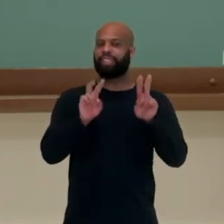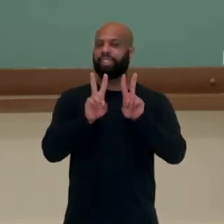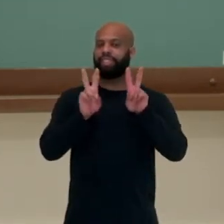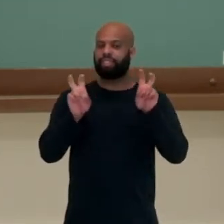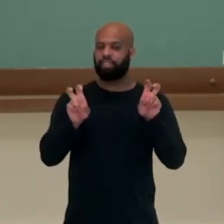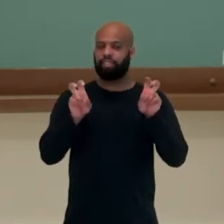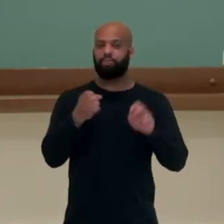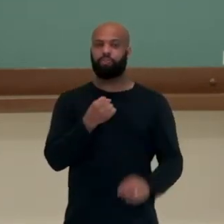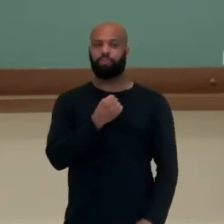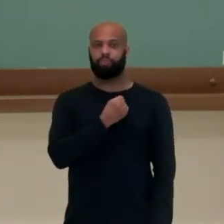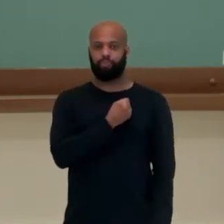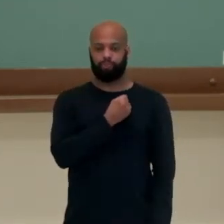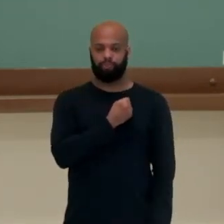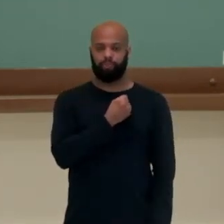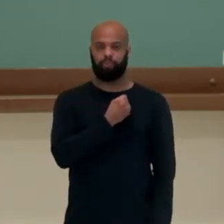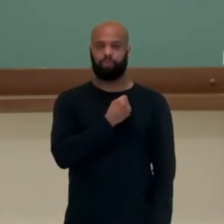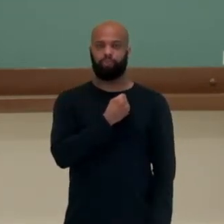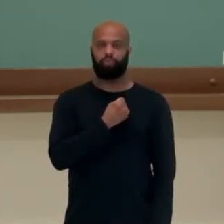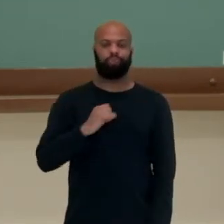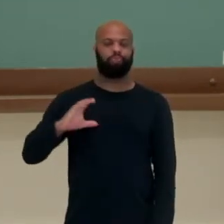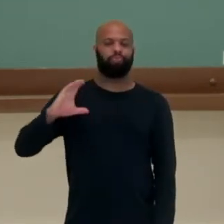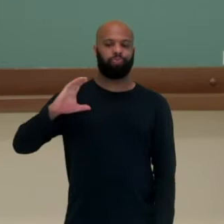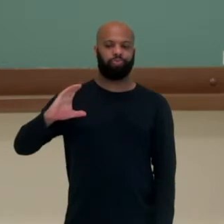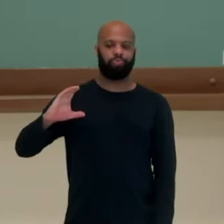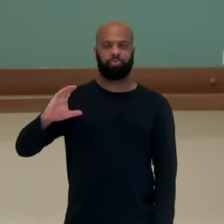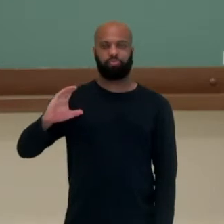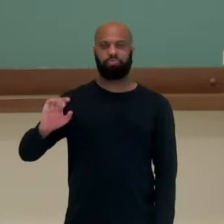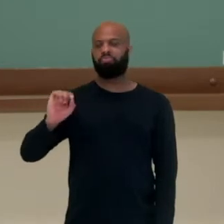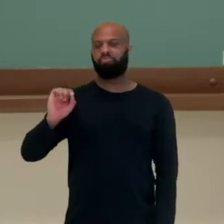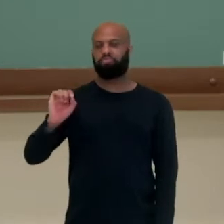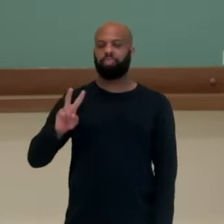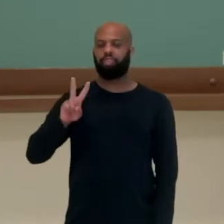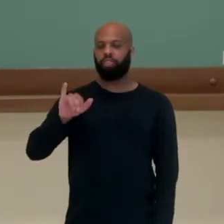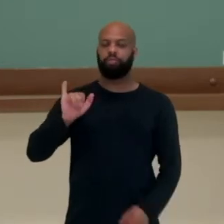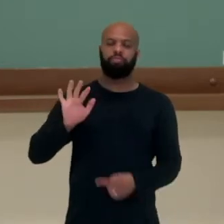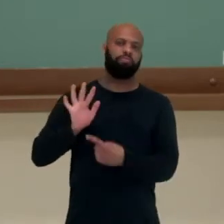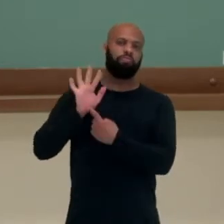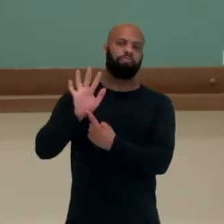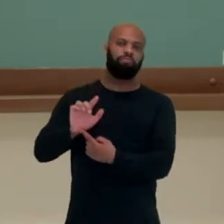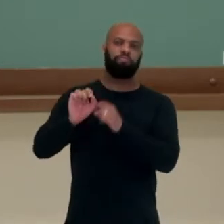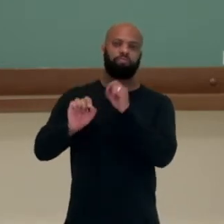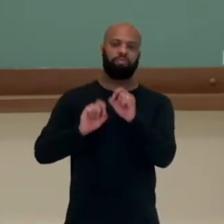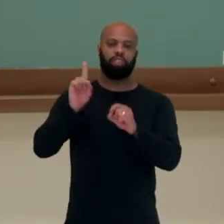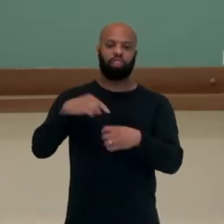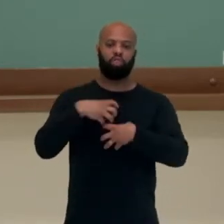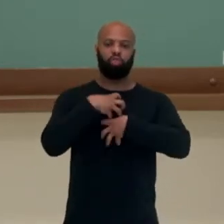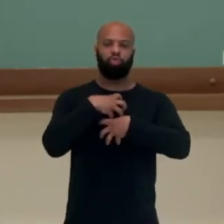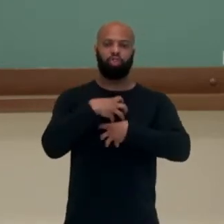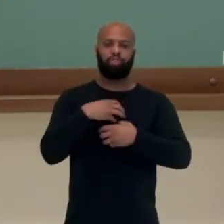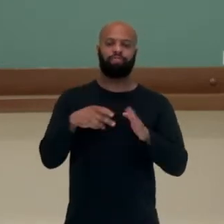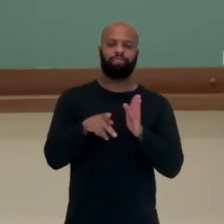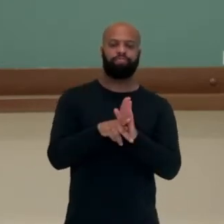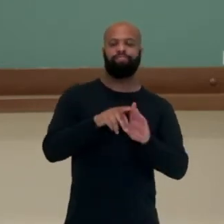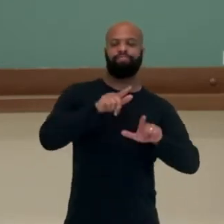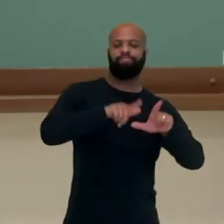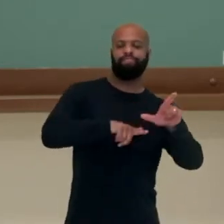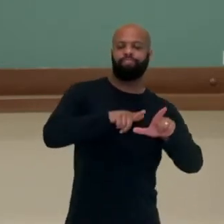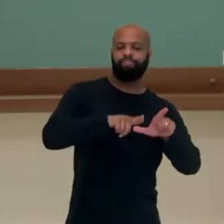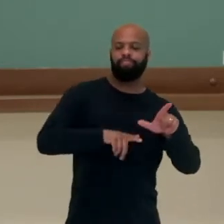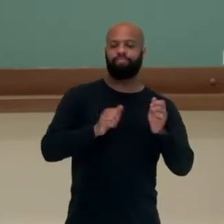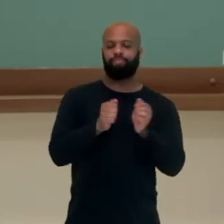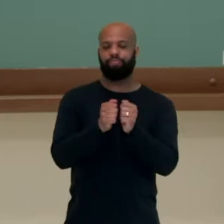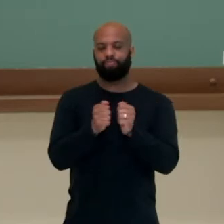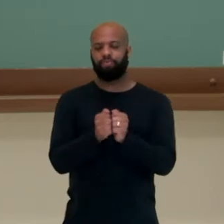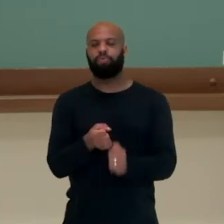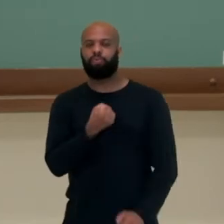números complexos. Especificamente, vamos apresentar o que a gente chama de forma algébrica, que vai facilitar